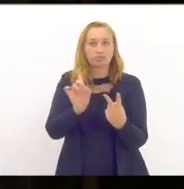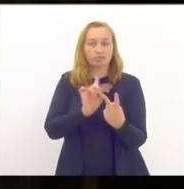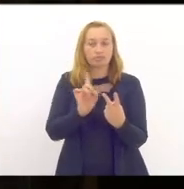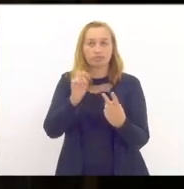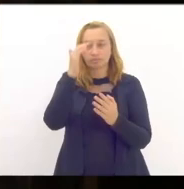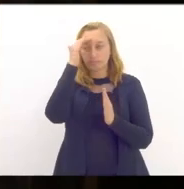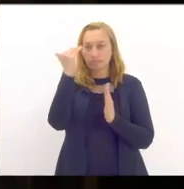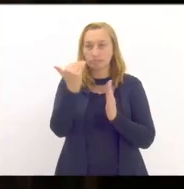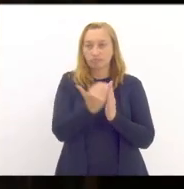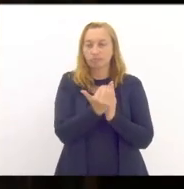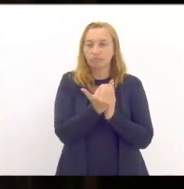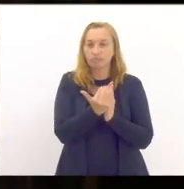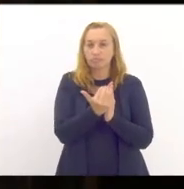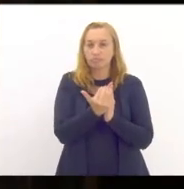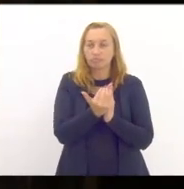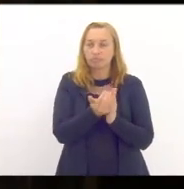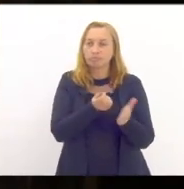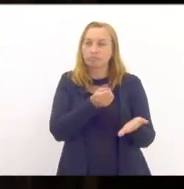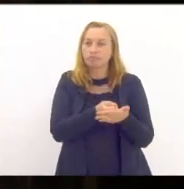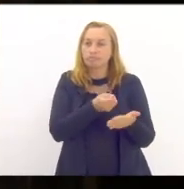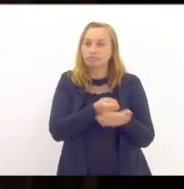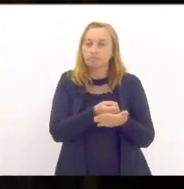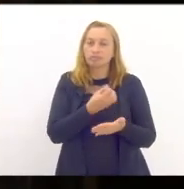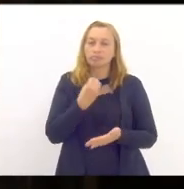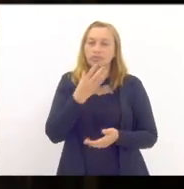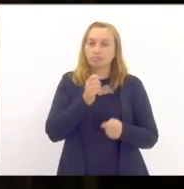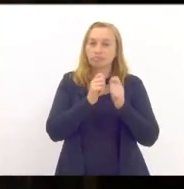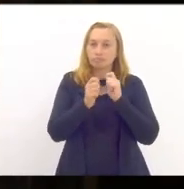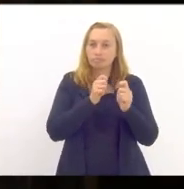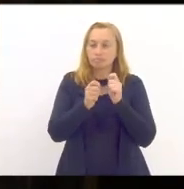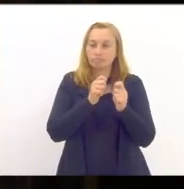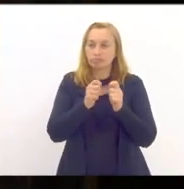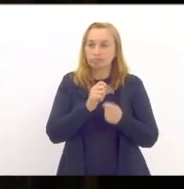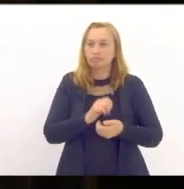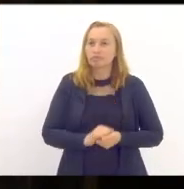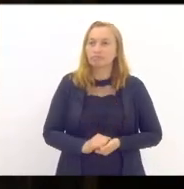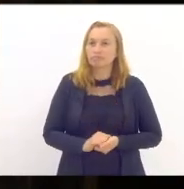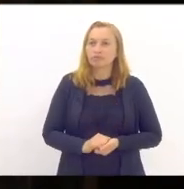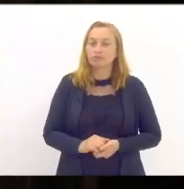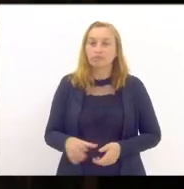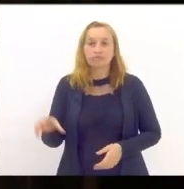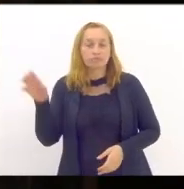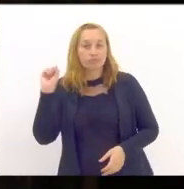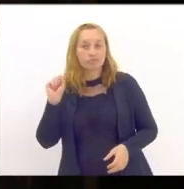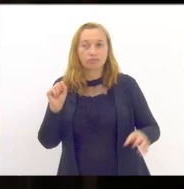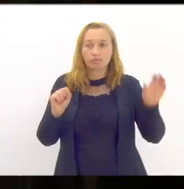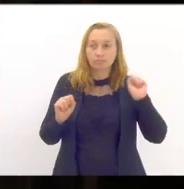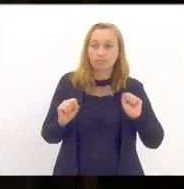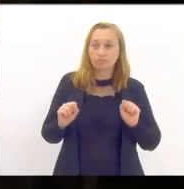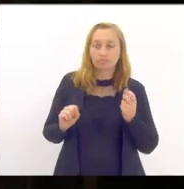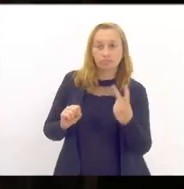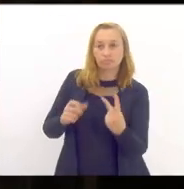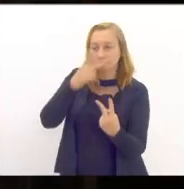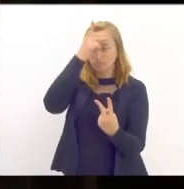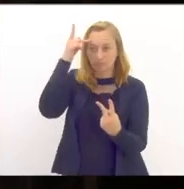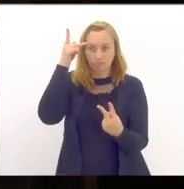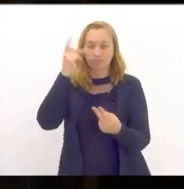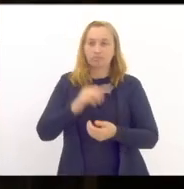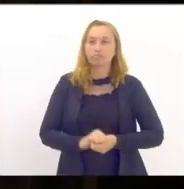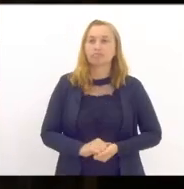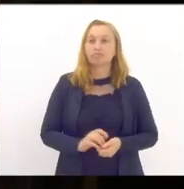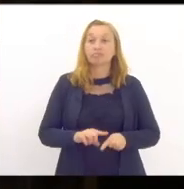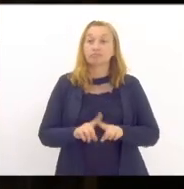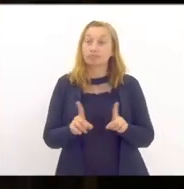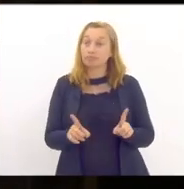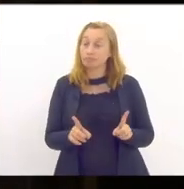cumpre a obrigação de um bom jornalista. Ele ouve os dois lados,